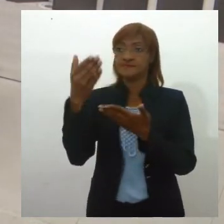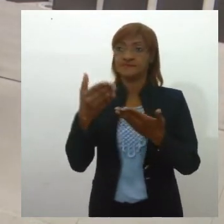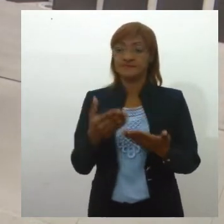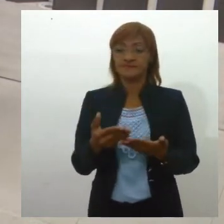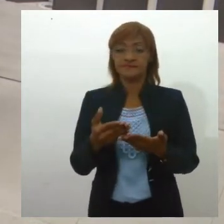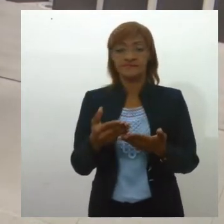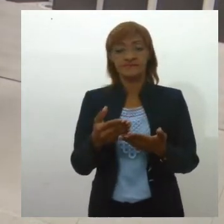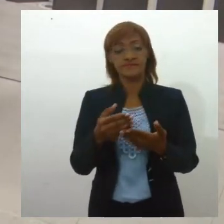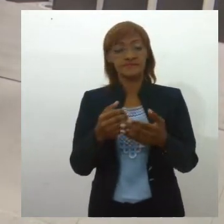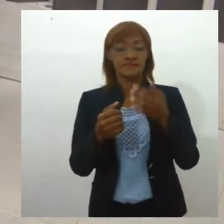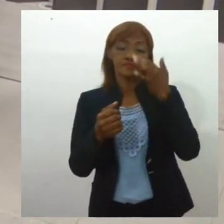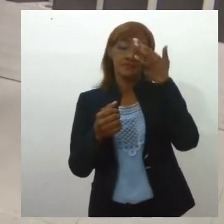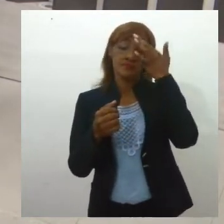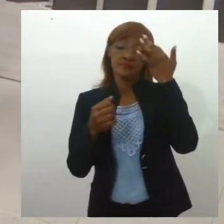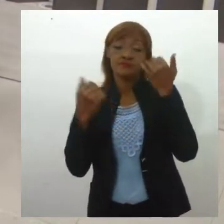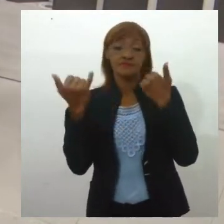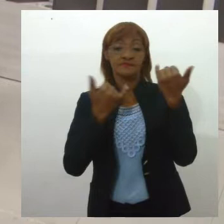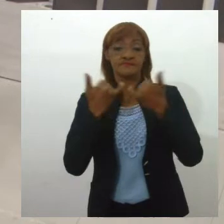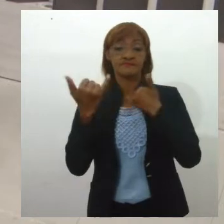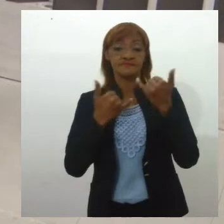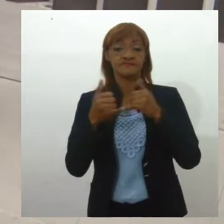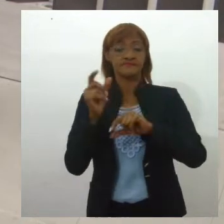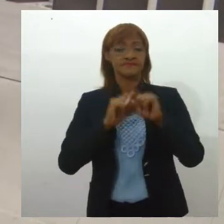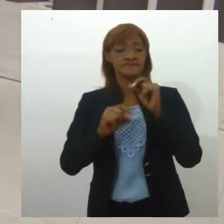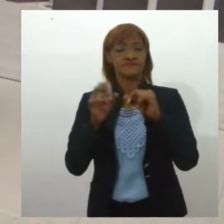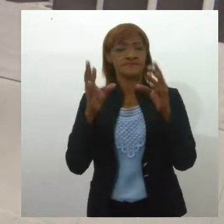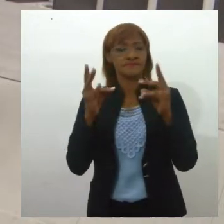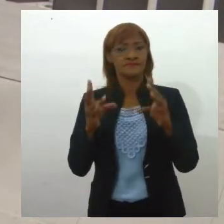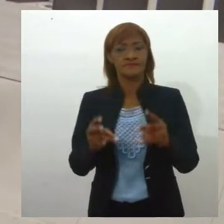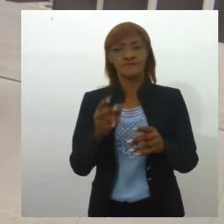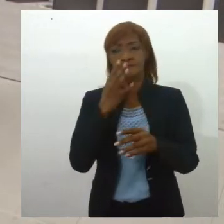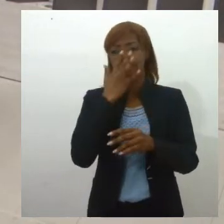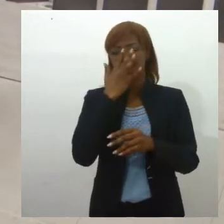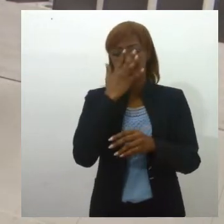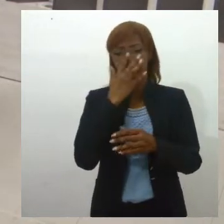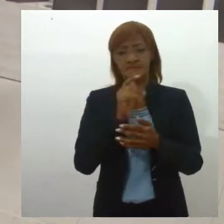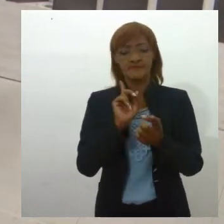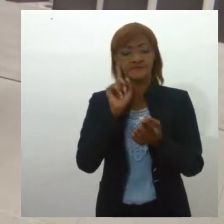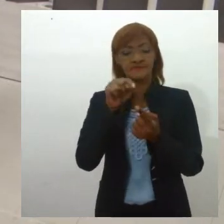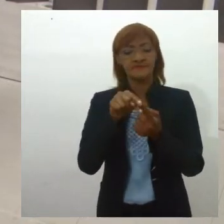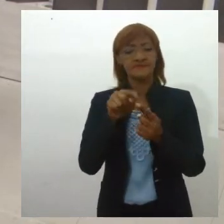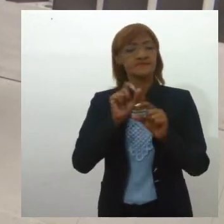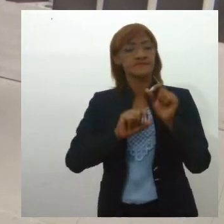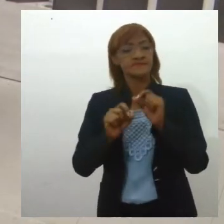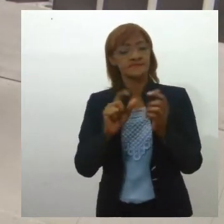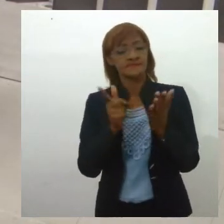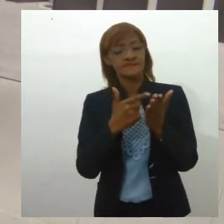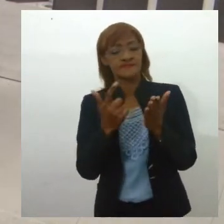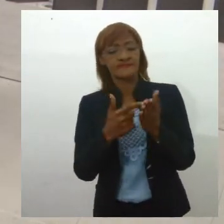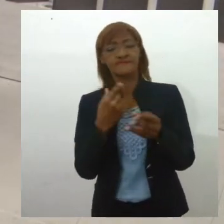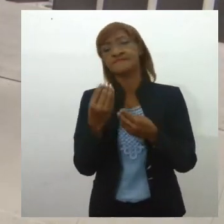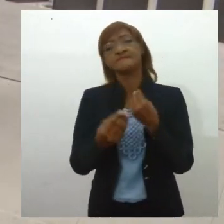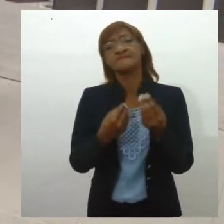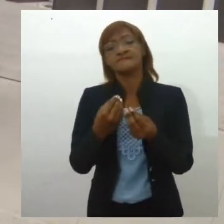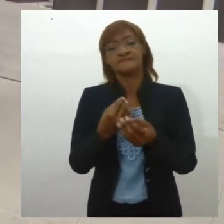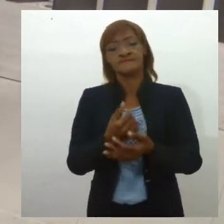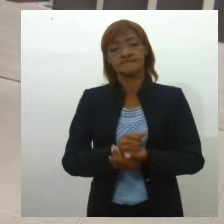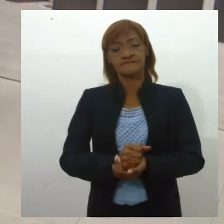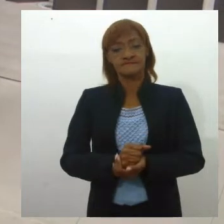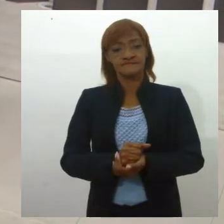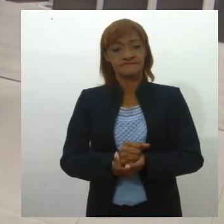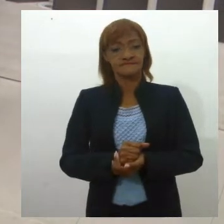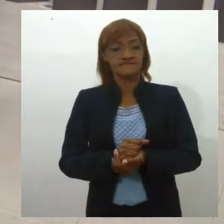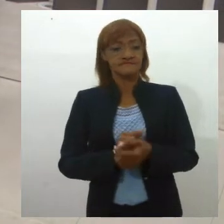edição. Então, conta para quem está assistindo, né, com mais detalhes, né, sobre o objetivo do livro, como é que ele funciona. Bom